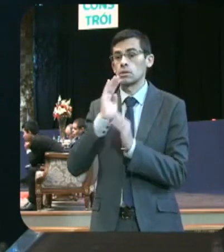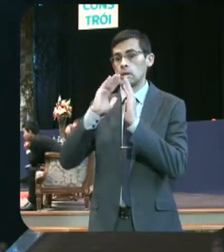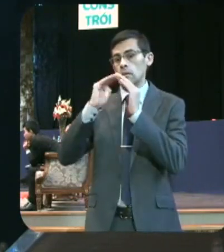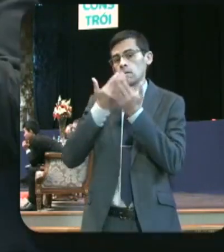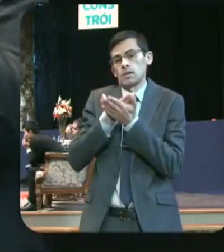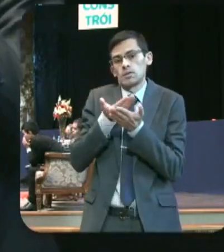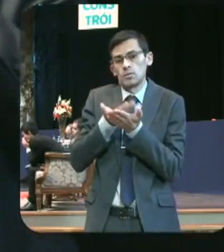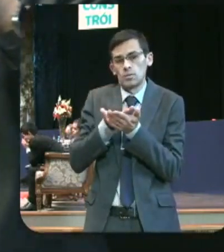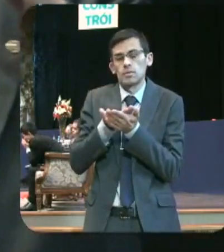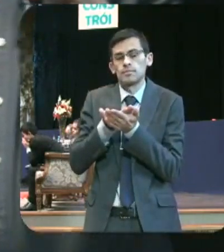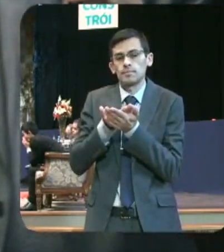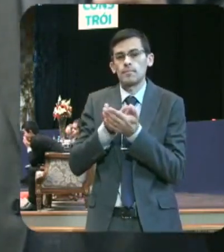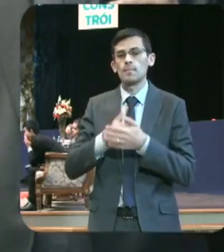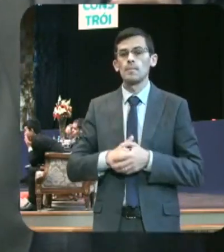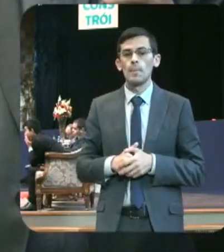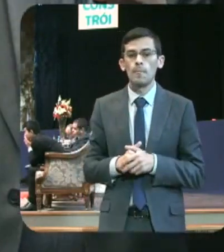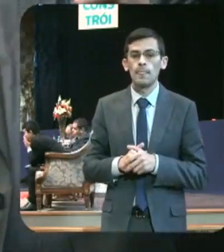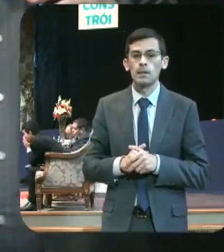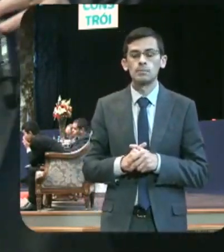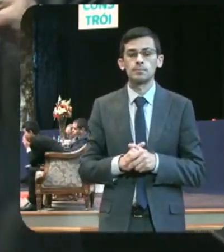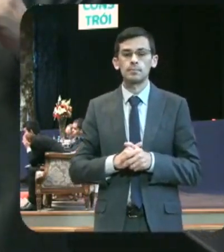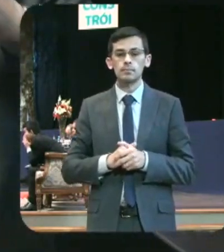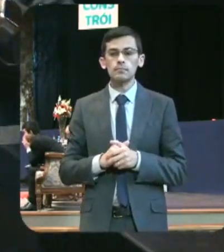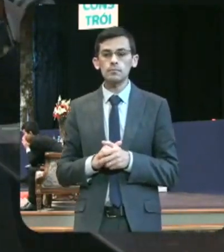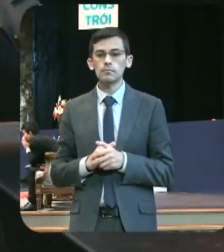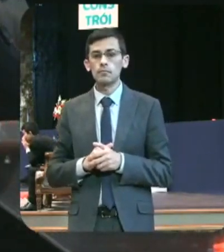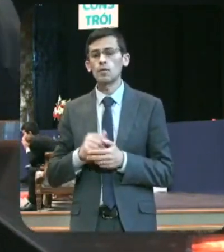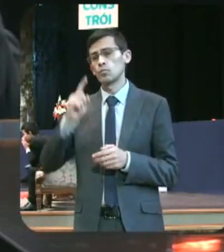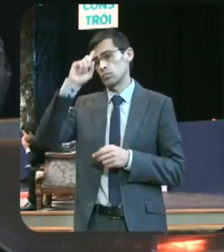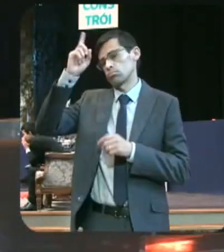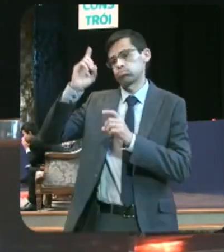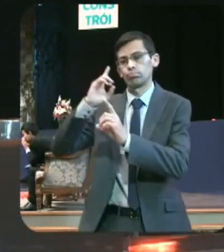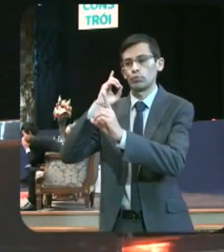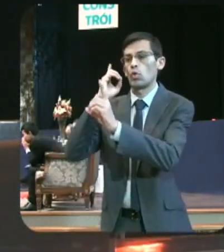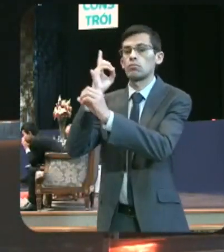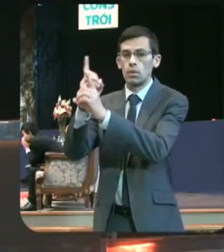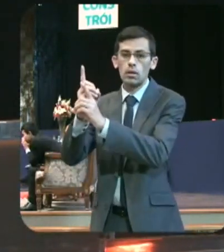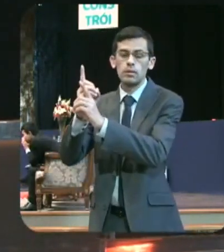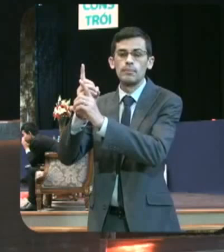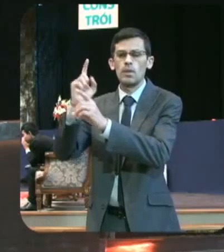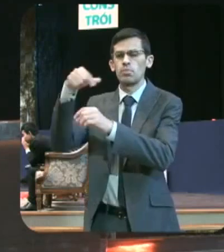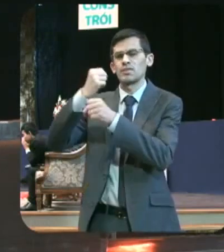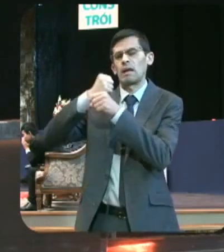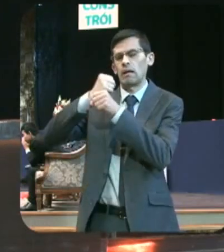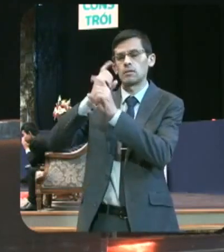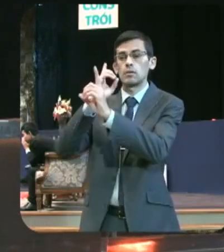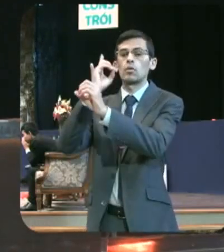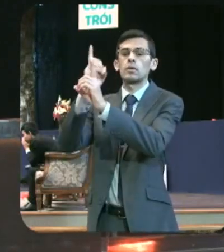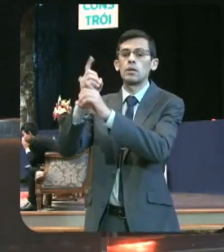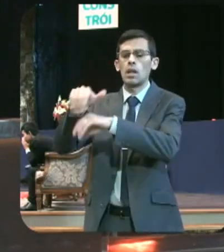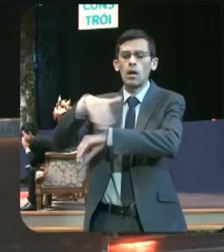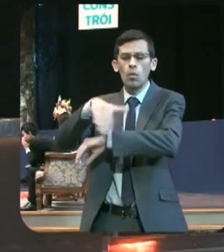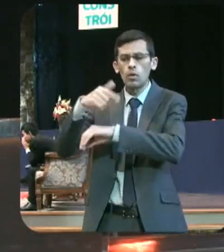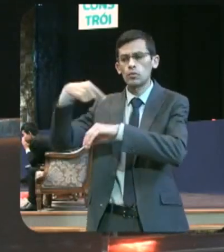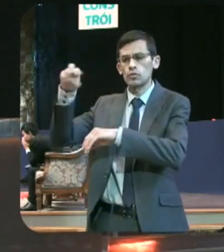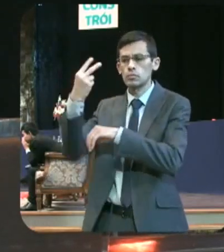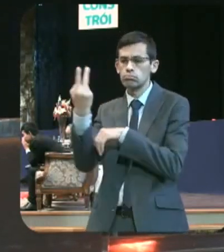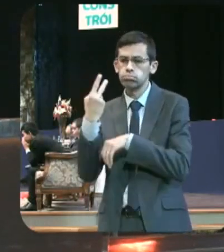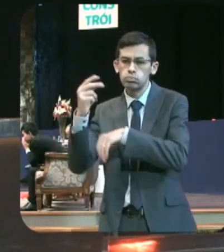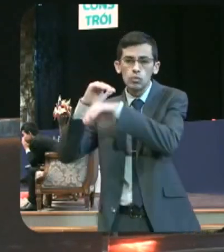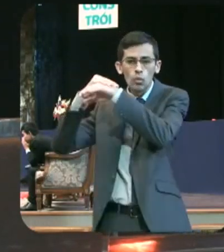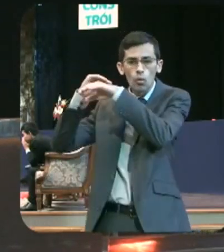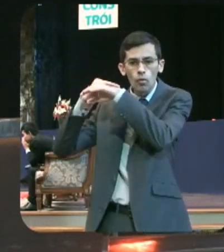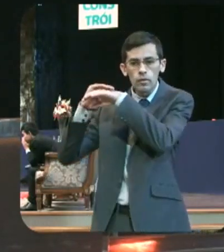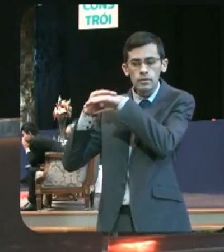escola, e encontrei depois de muitos anos, e aí no meio da rua conversando com